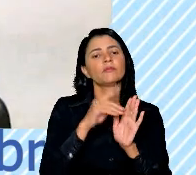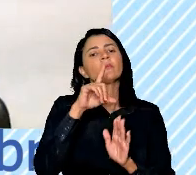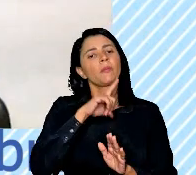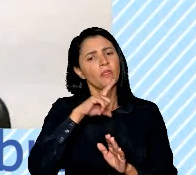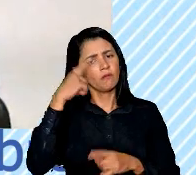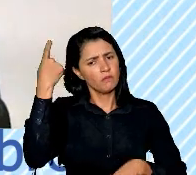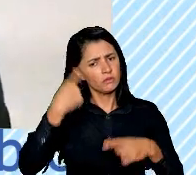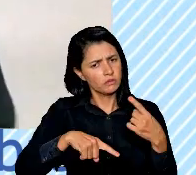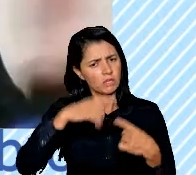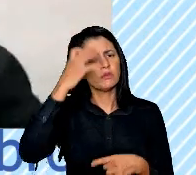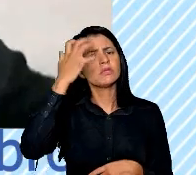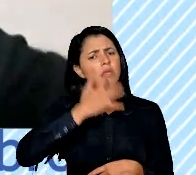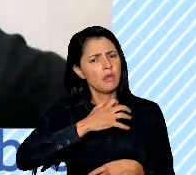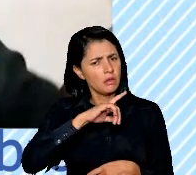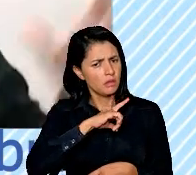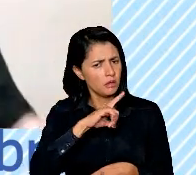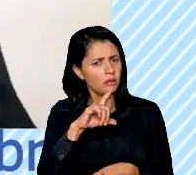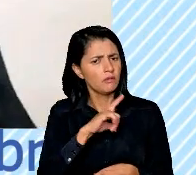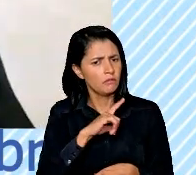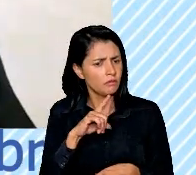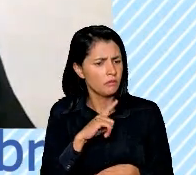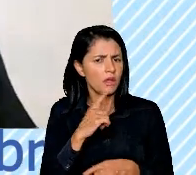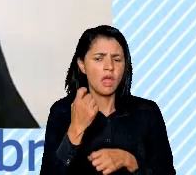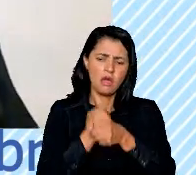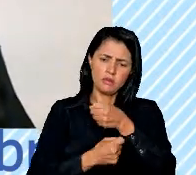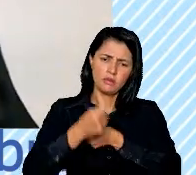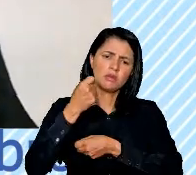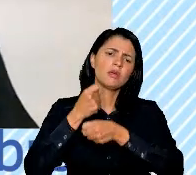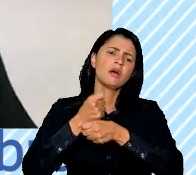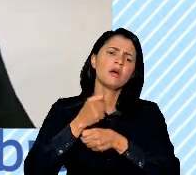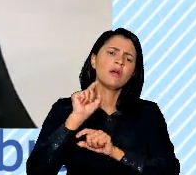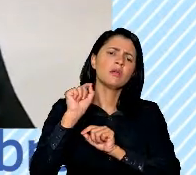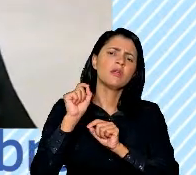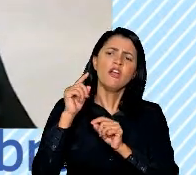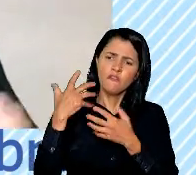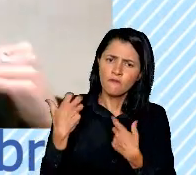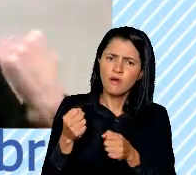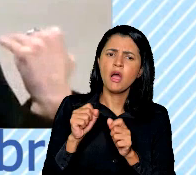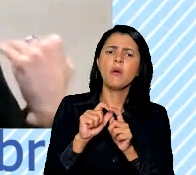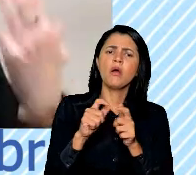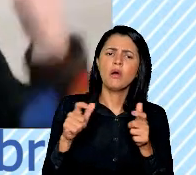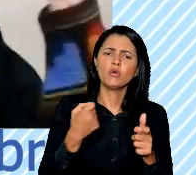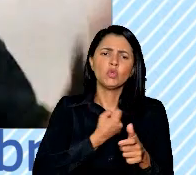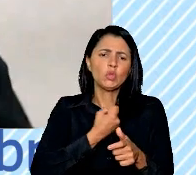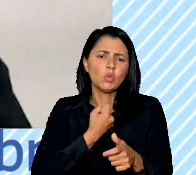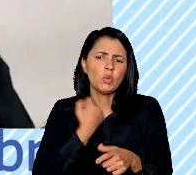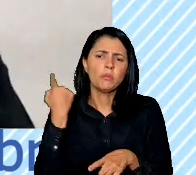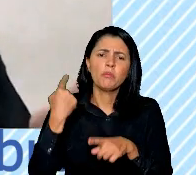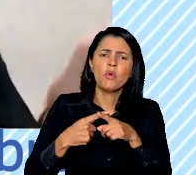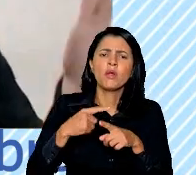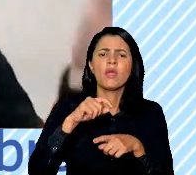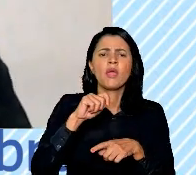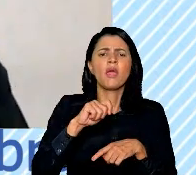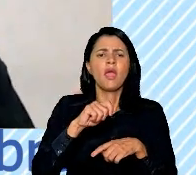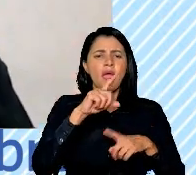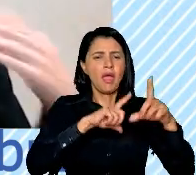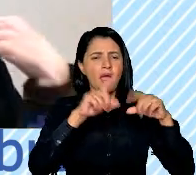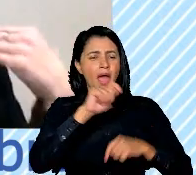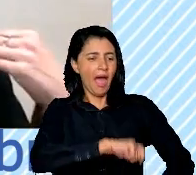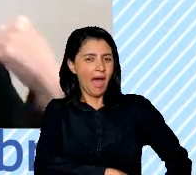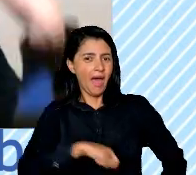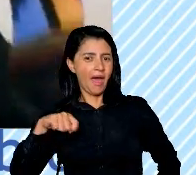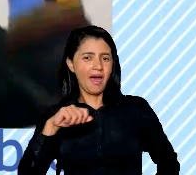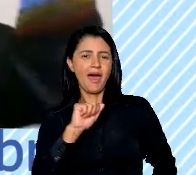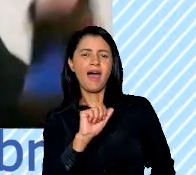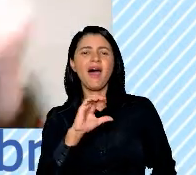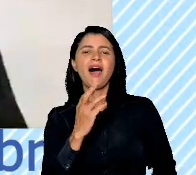muito séria, alguns anos atrás, vamos aumentar o número, porque o Acre, eu falo do Acre porque foi essa discussão,